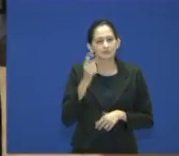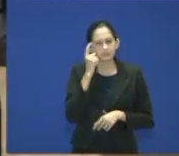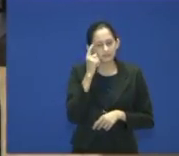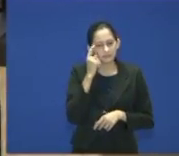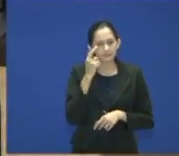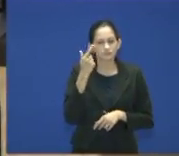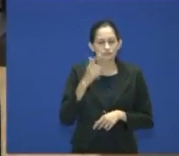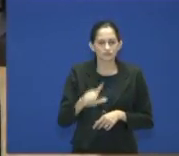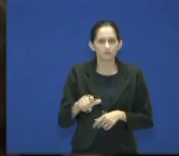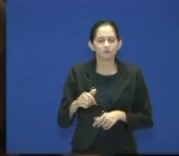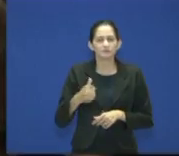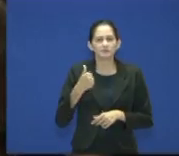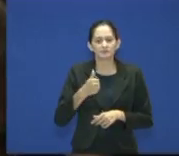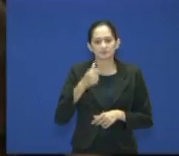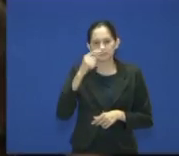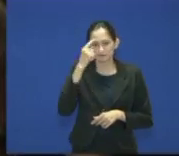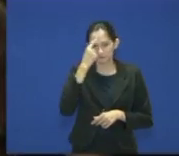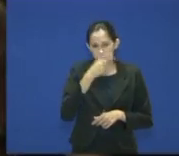primeiras semanas de curso.